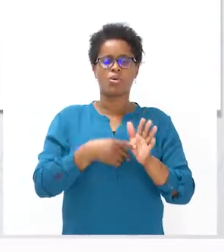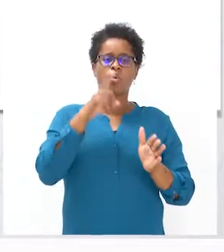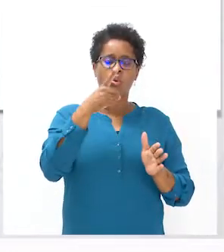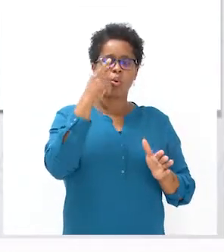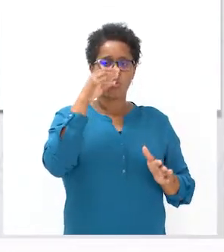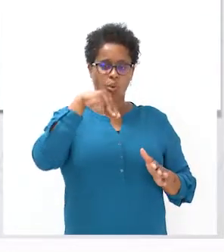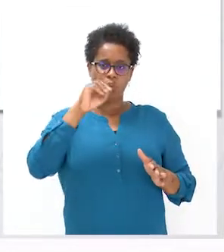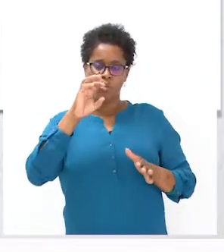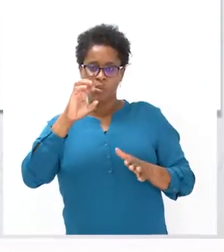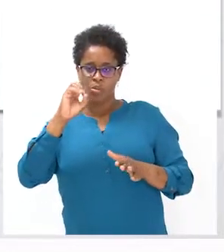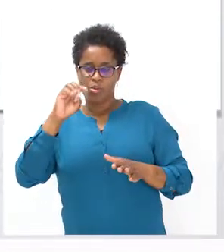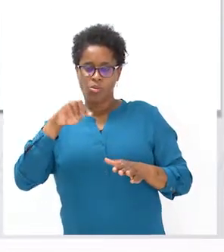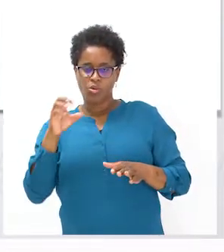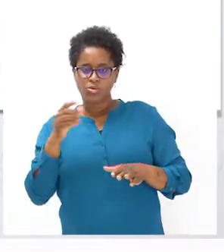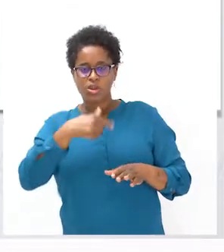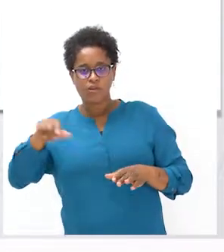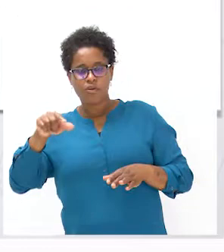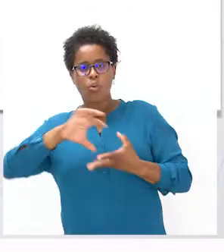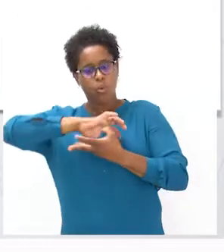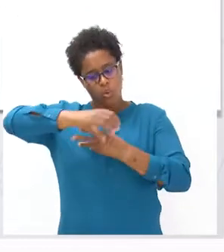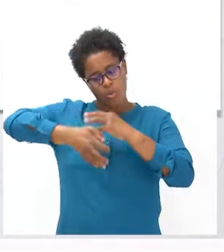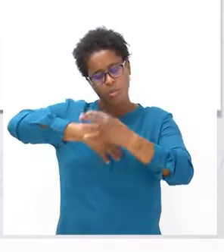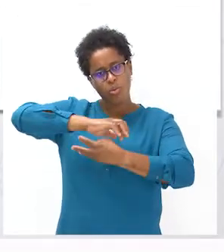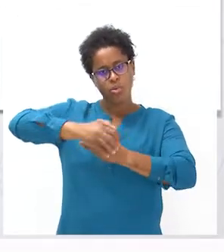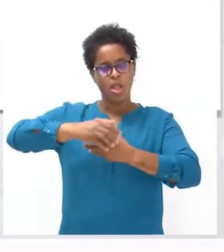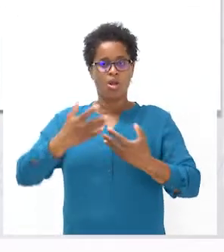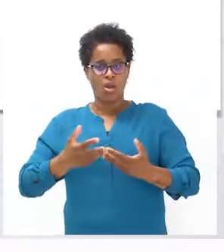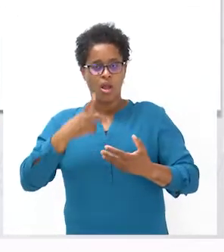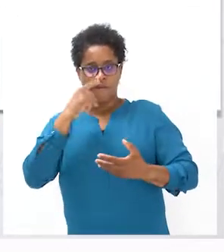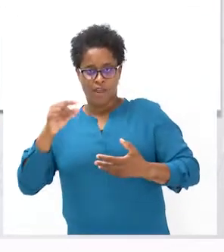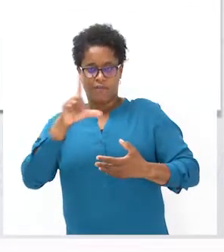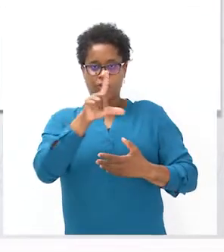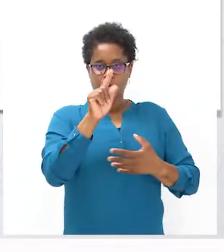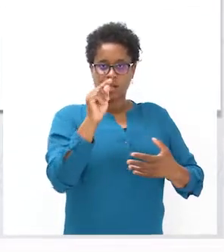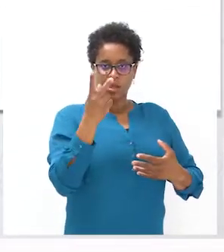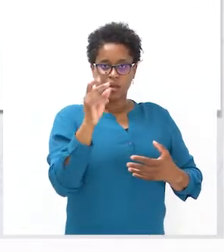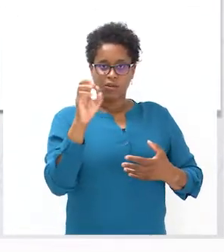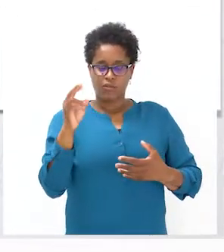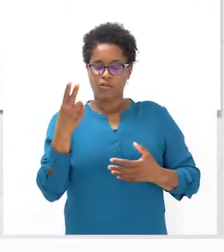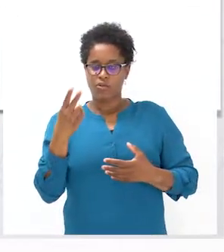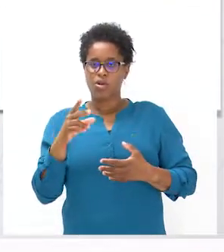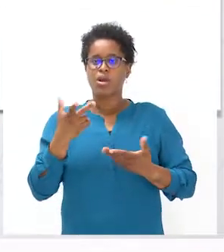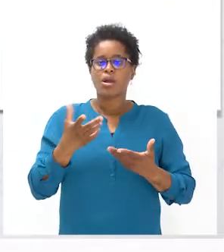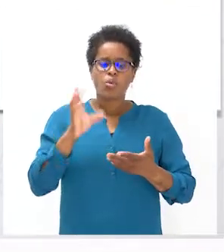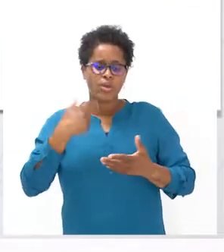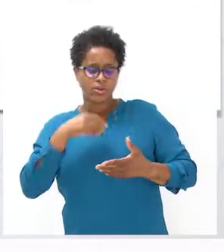o embrulho. Agora, verbo levou. Quando eu digo o moço